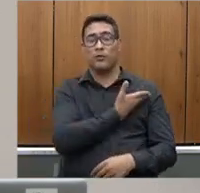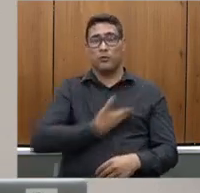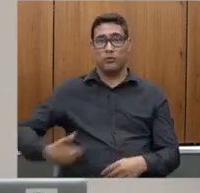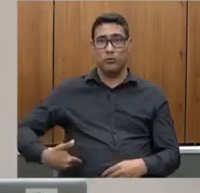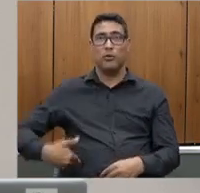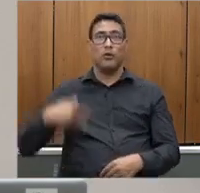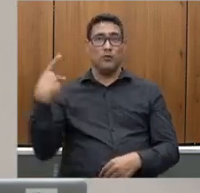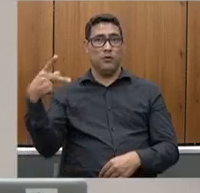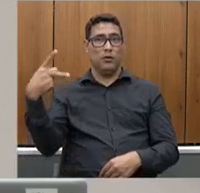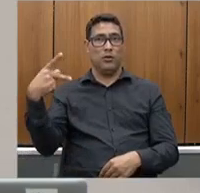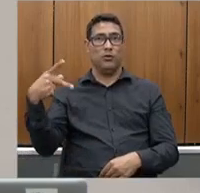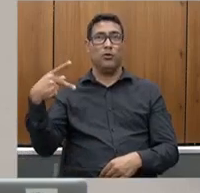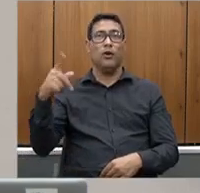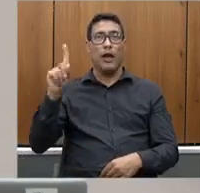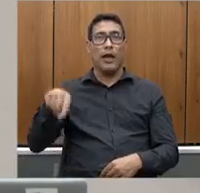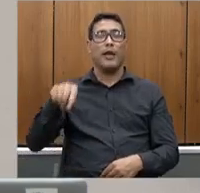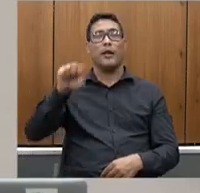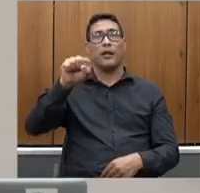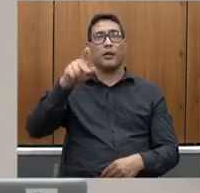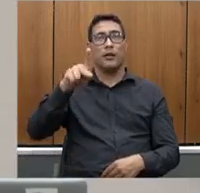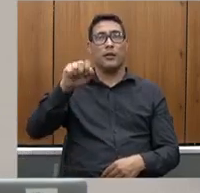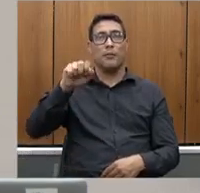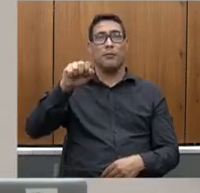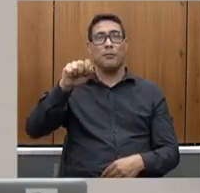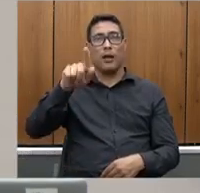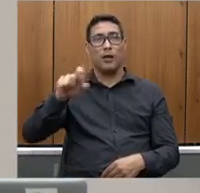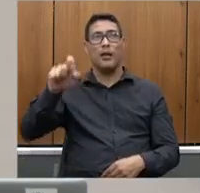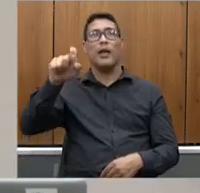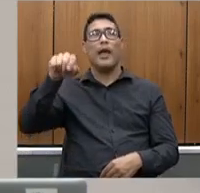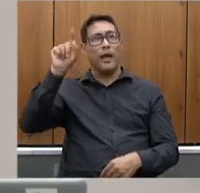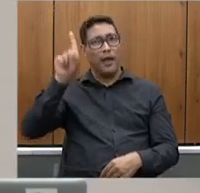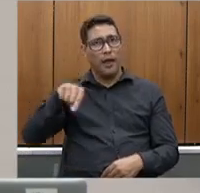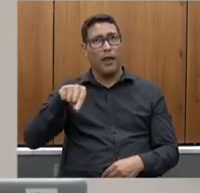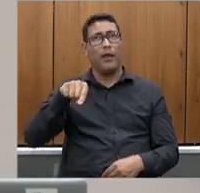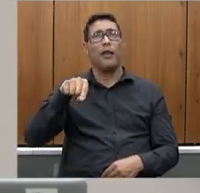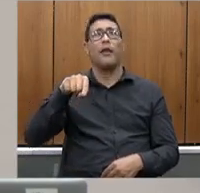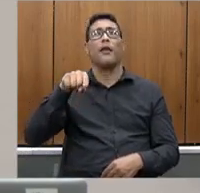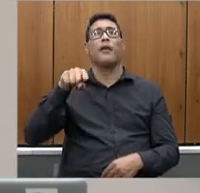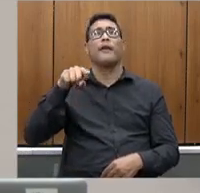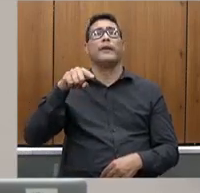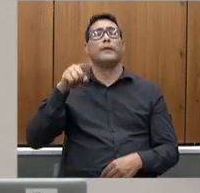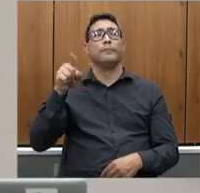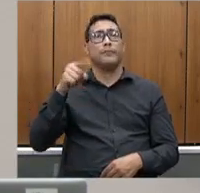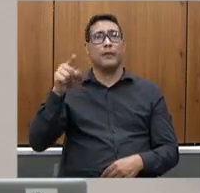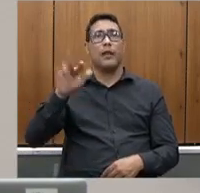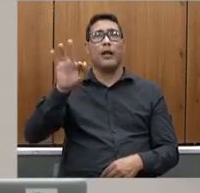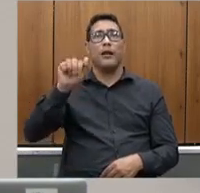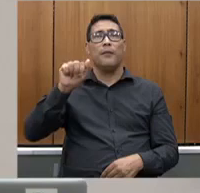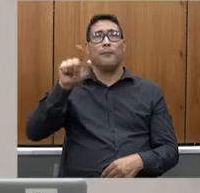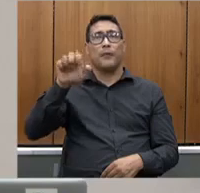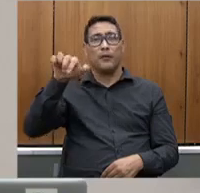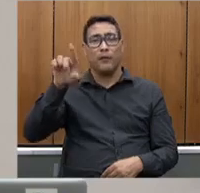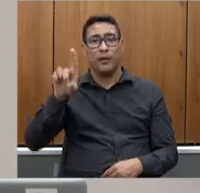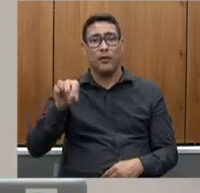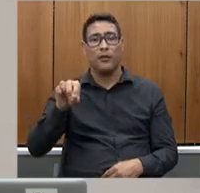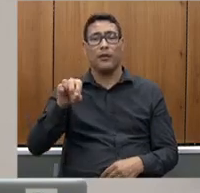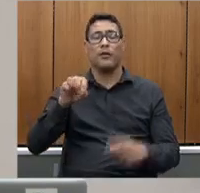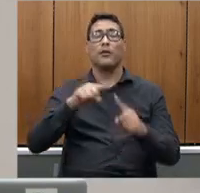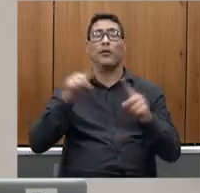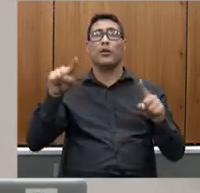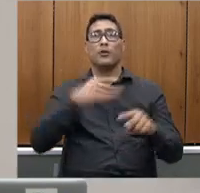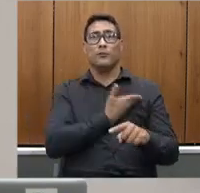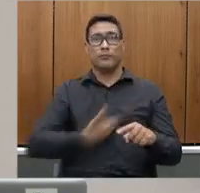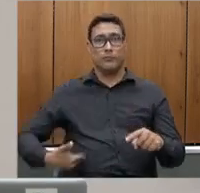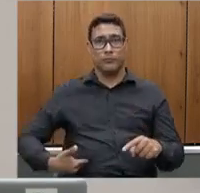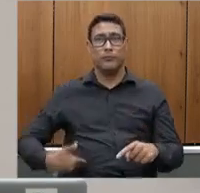é da Seplag é da fazenda é da secretaria de governo